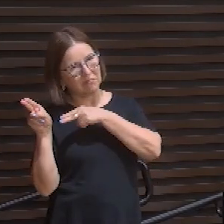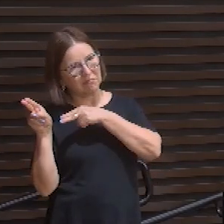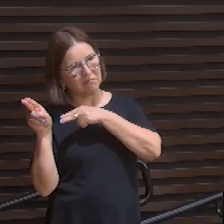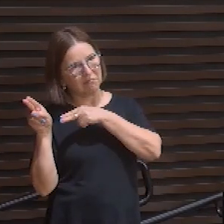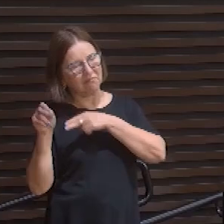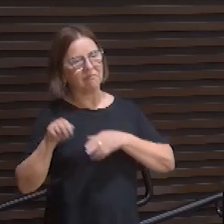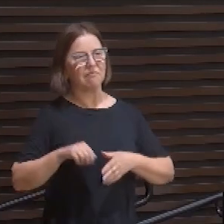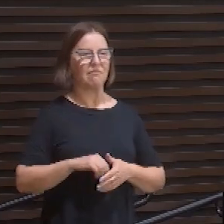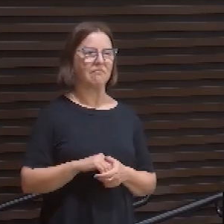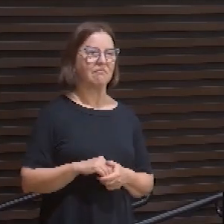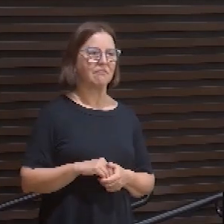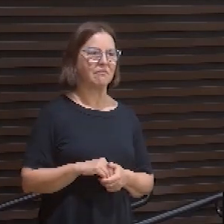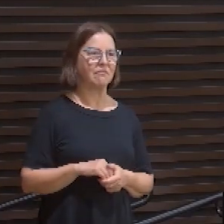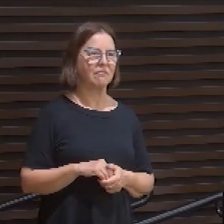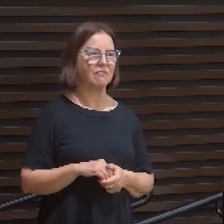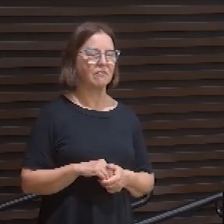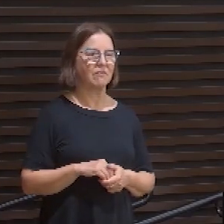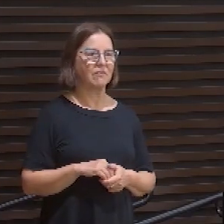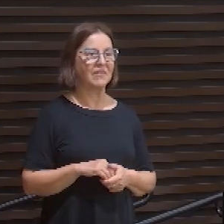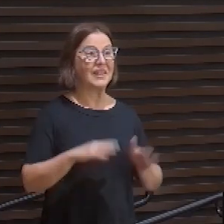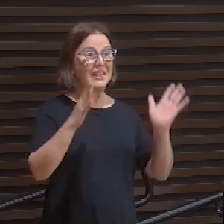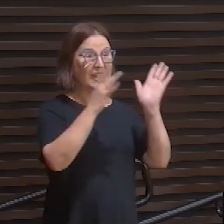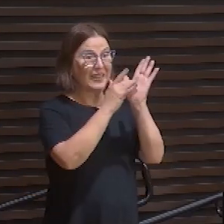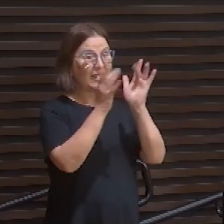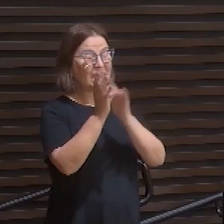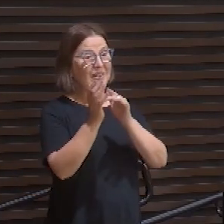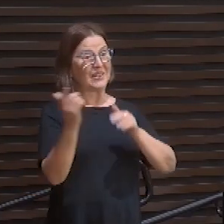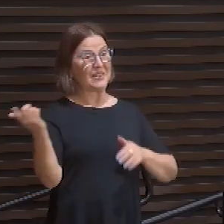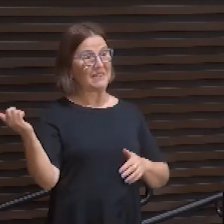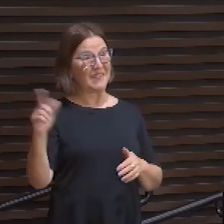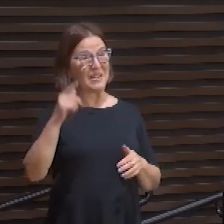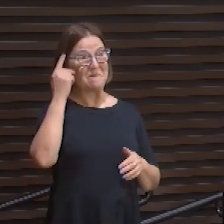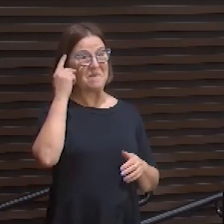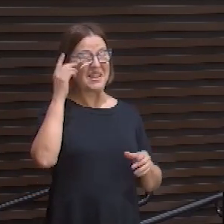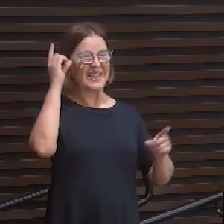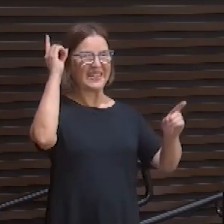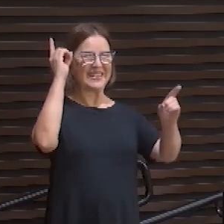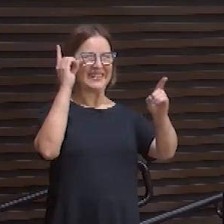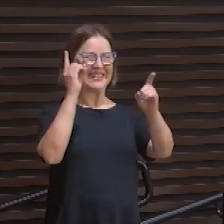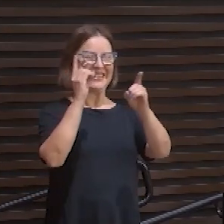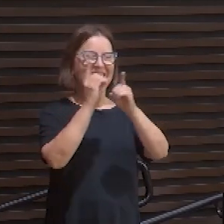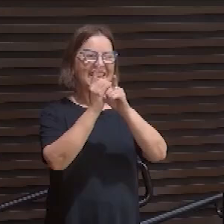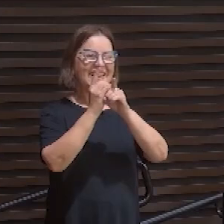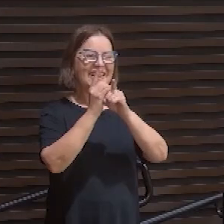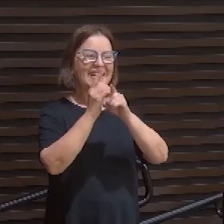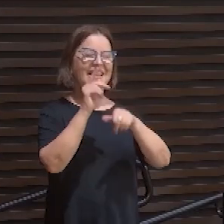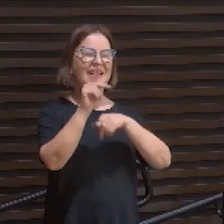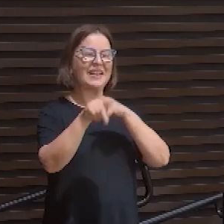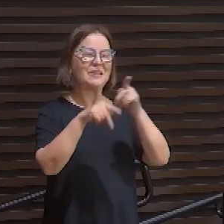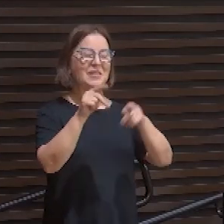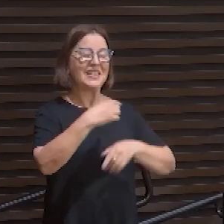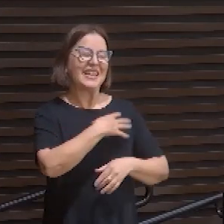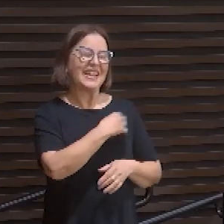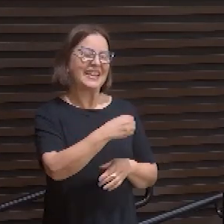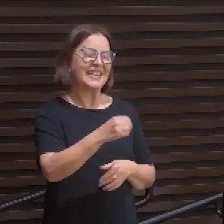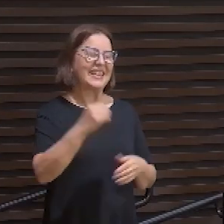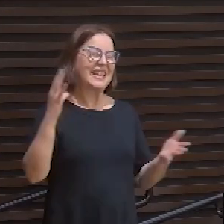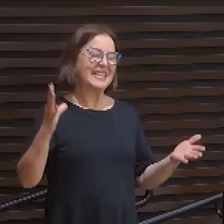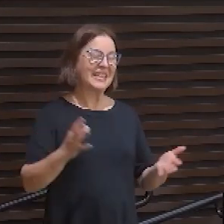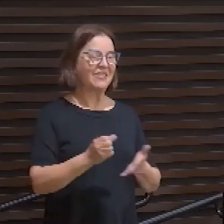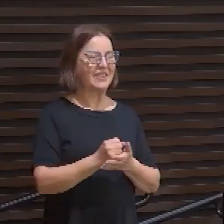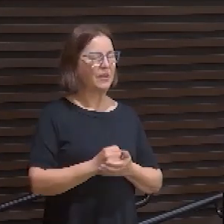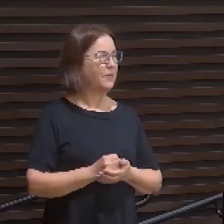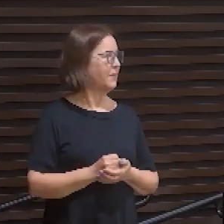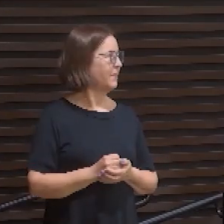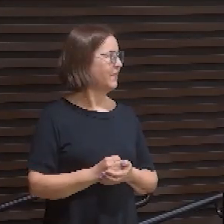E ele está vindo para se encontrar com os que hão de herdar a salvação. E hoje